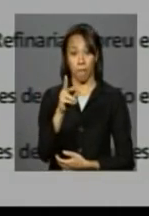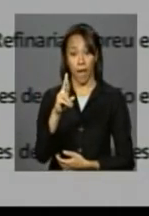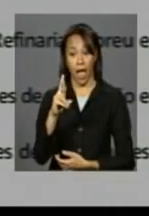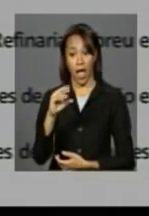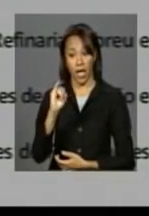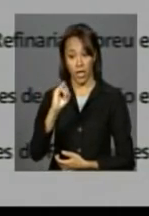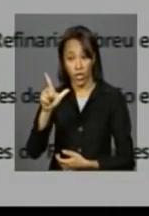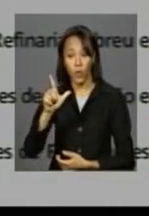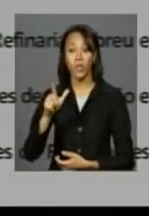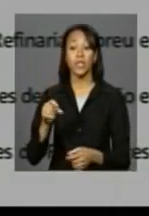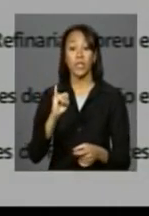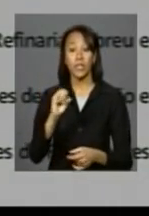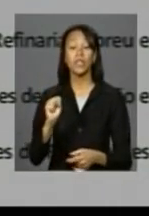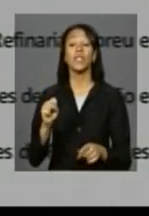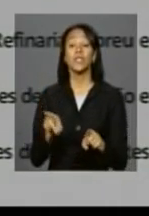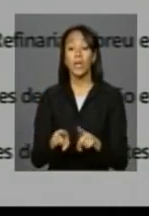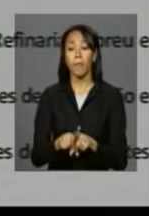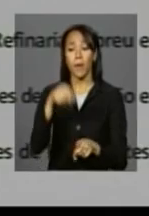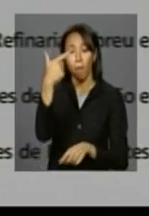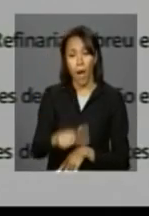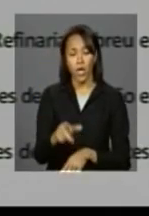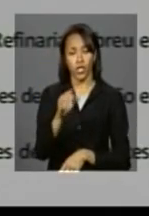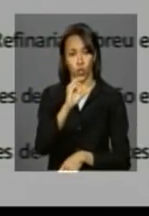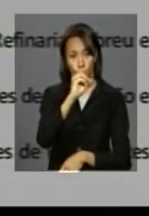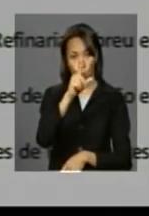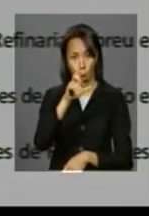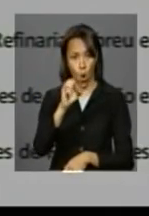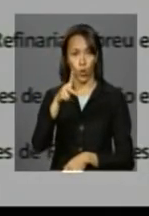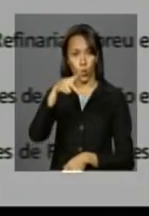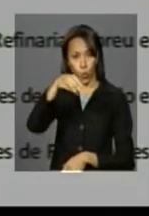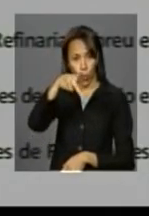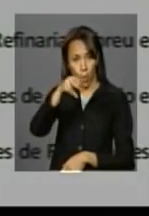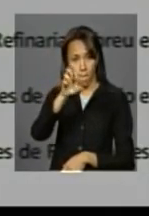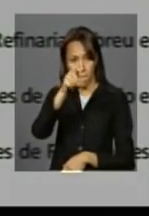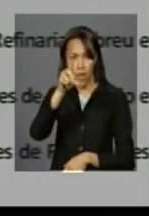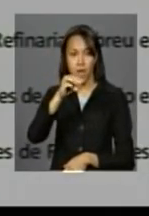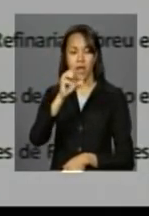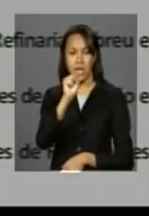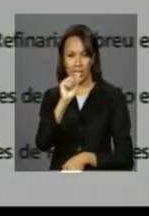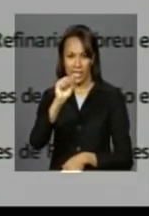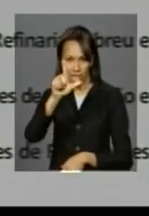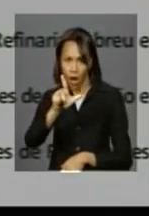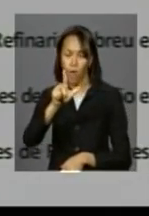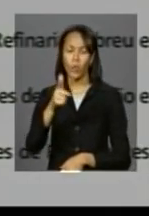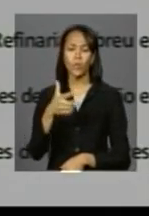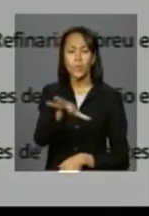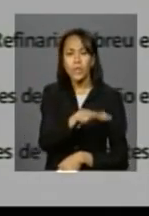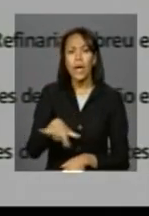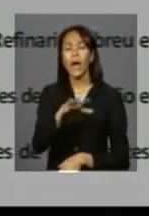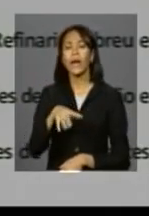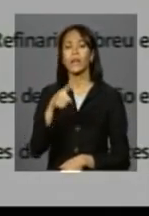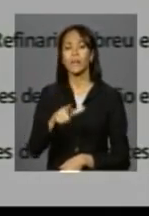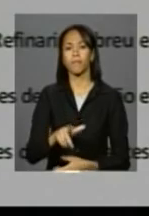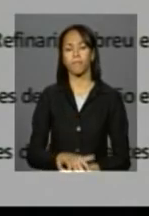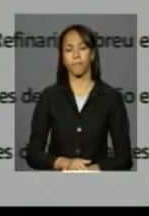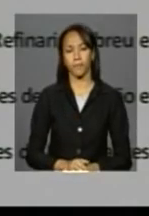de produção prevista do óleo do pré-sal de 160 mil barris por dia no campo de